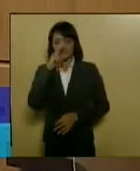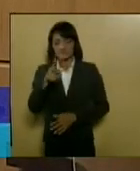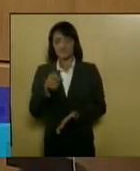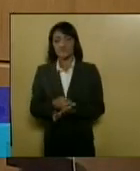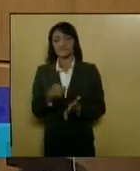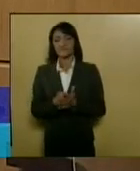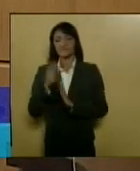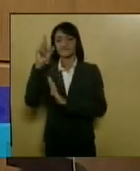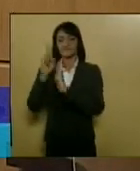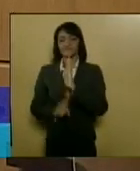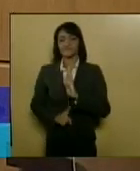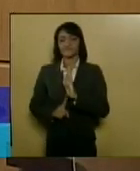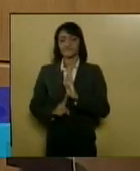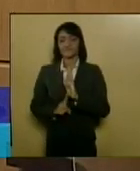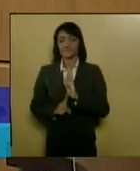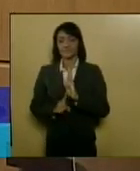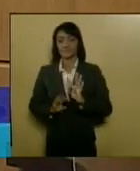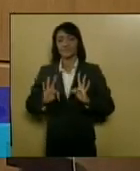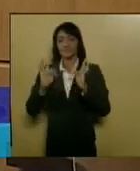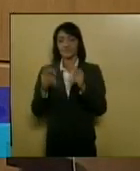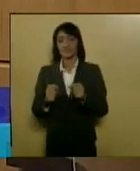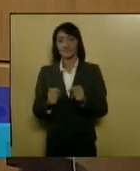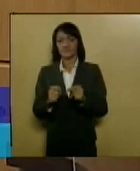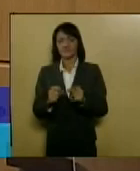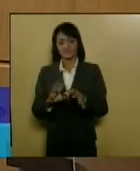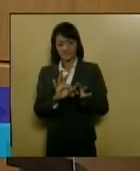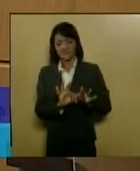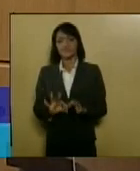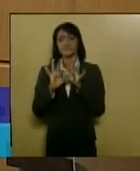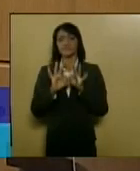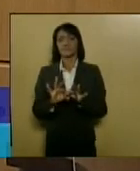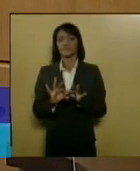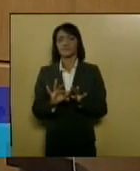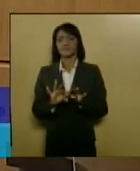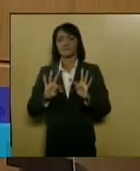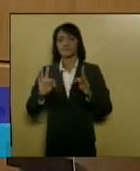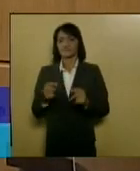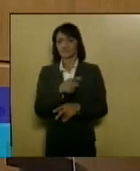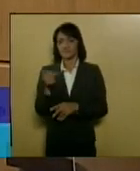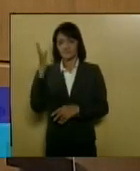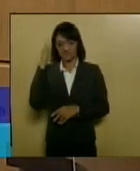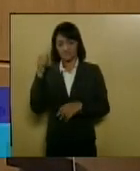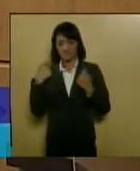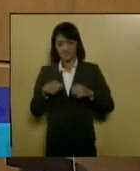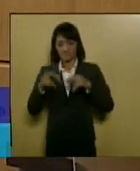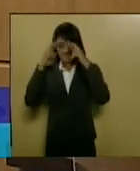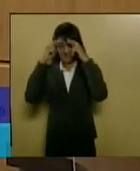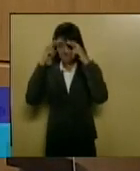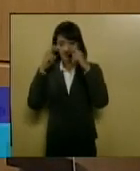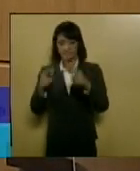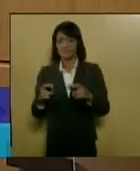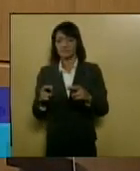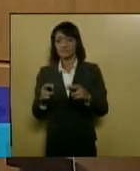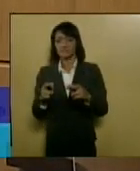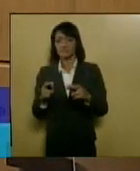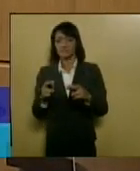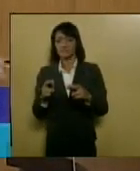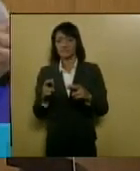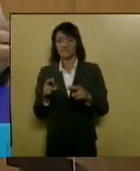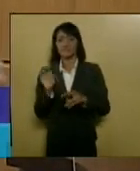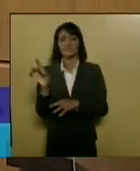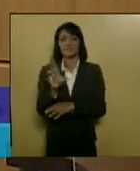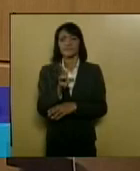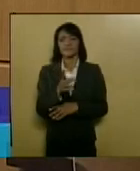e os deveres de todos. E mão amiga para aqueles que sabem que precisam respeitar o direito e os deveres e que